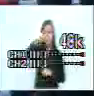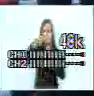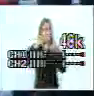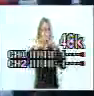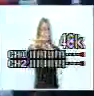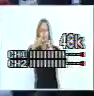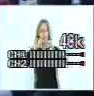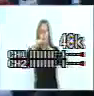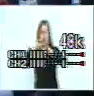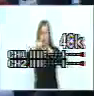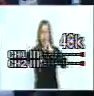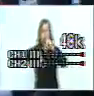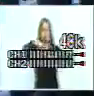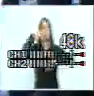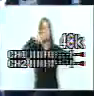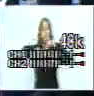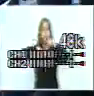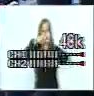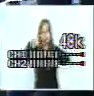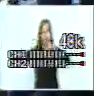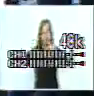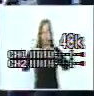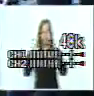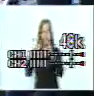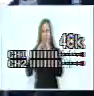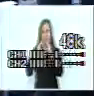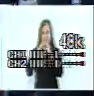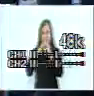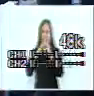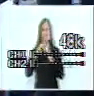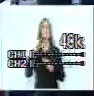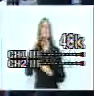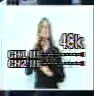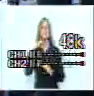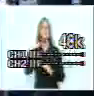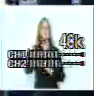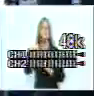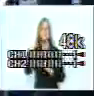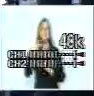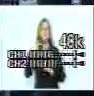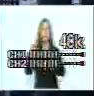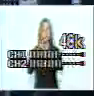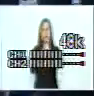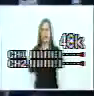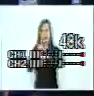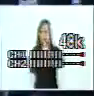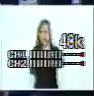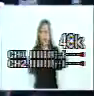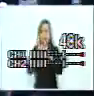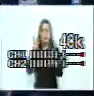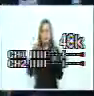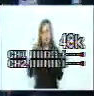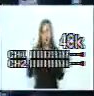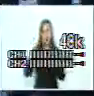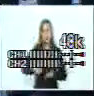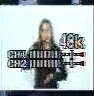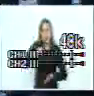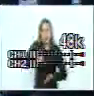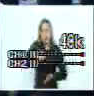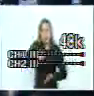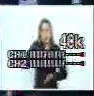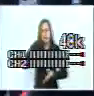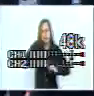reunião ordinária da Câmara Municipal de Viçosa. Já se encontram presentes no